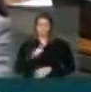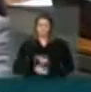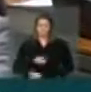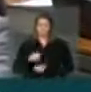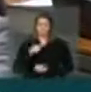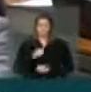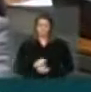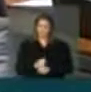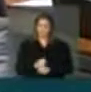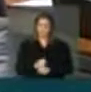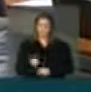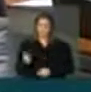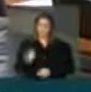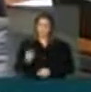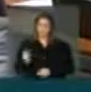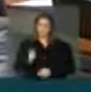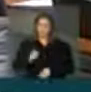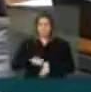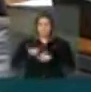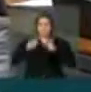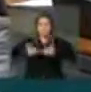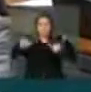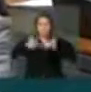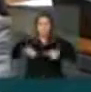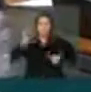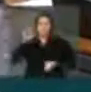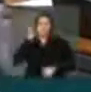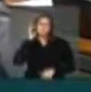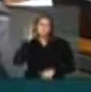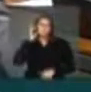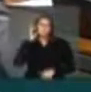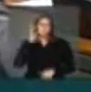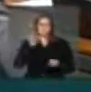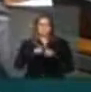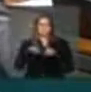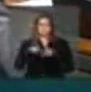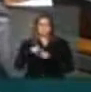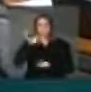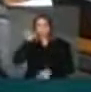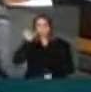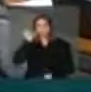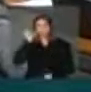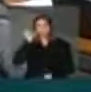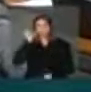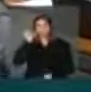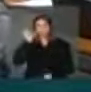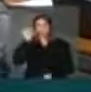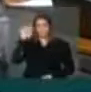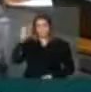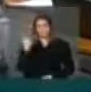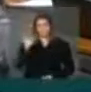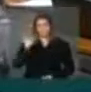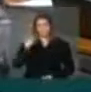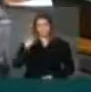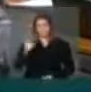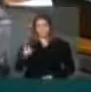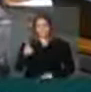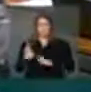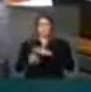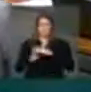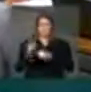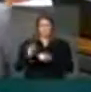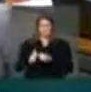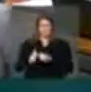passado, durante a campanha da presidenta Dilma Rousseff, e ontem o ex-diretor da Petrobras, que depois